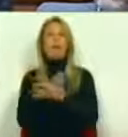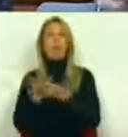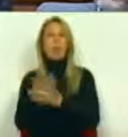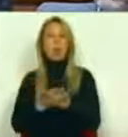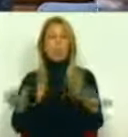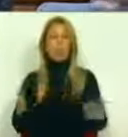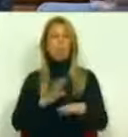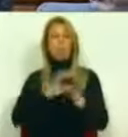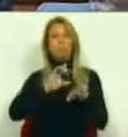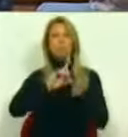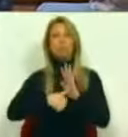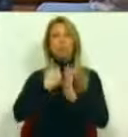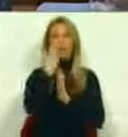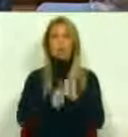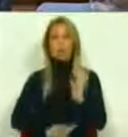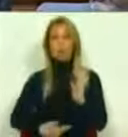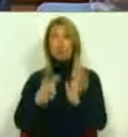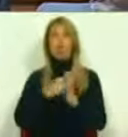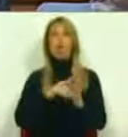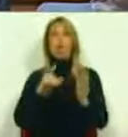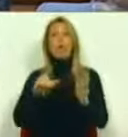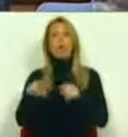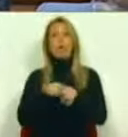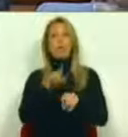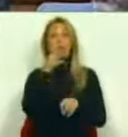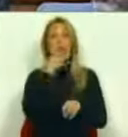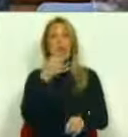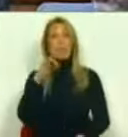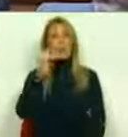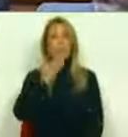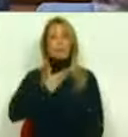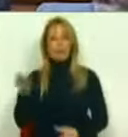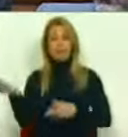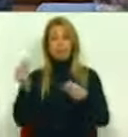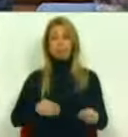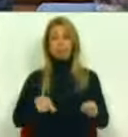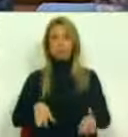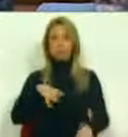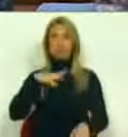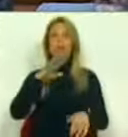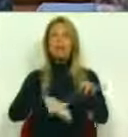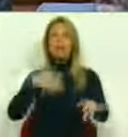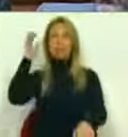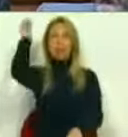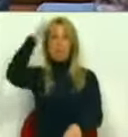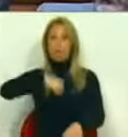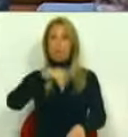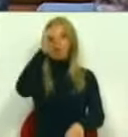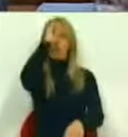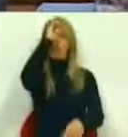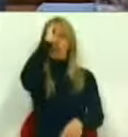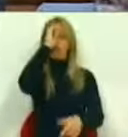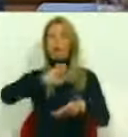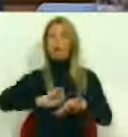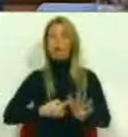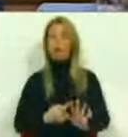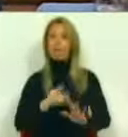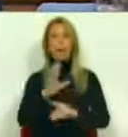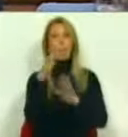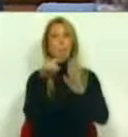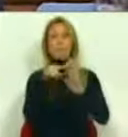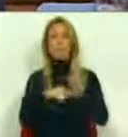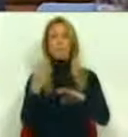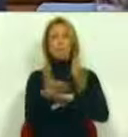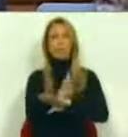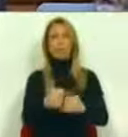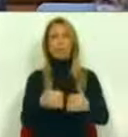projeto de resolução dos deputados do PSD nesta Assembleia da República, que no respeito necessário pelo princípio da separação de poderes,